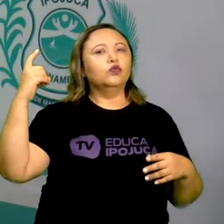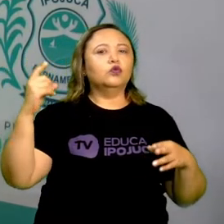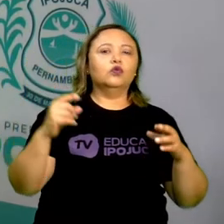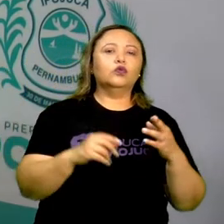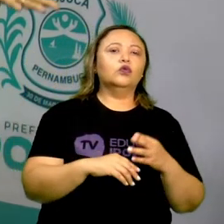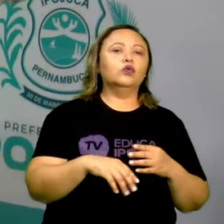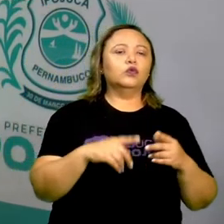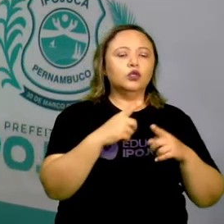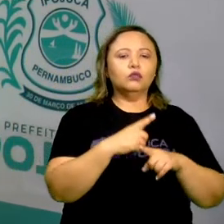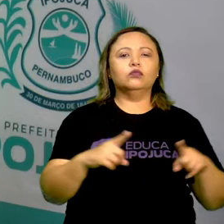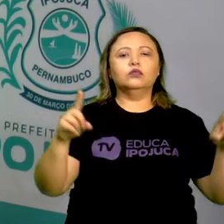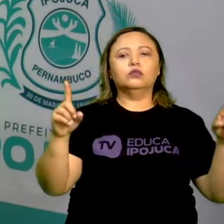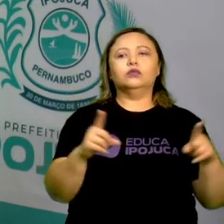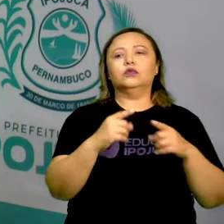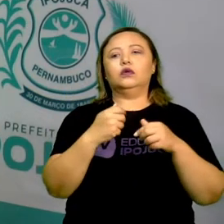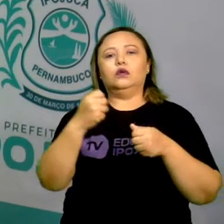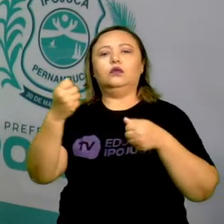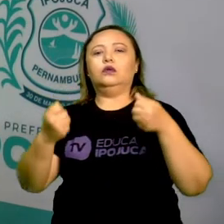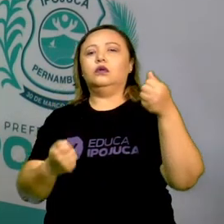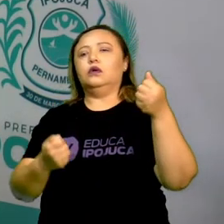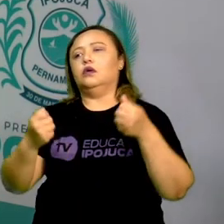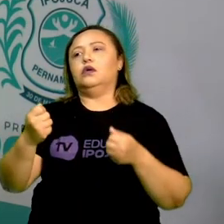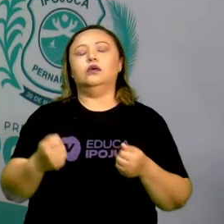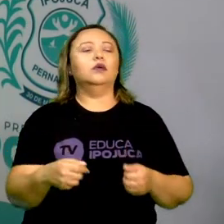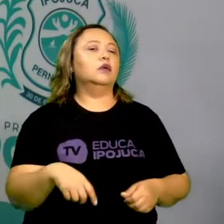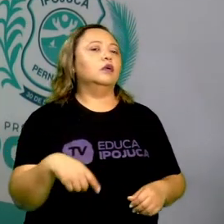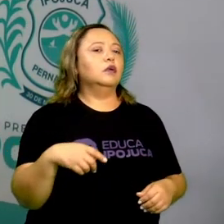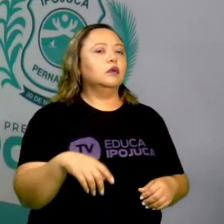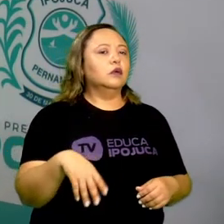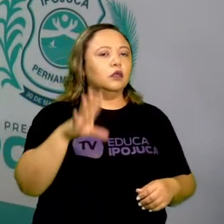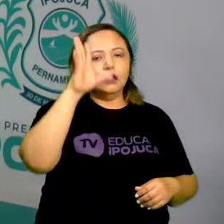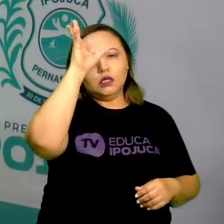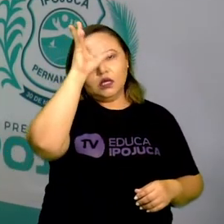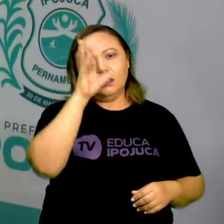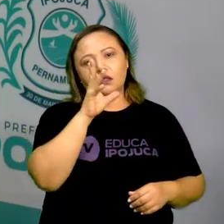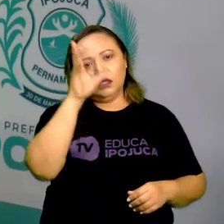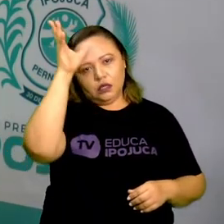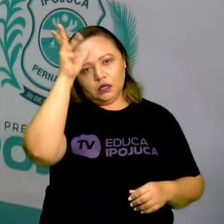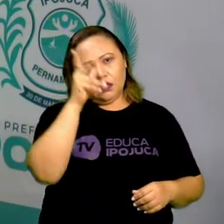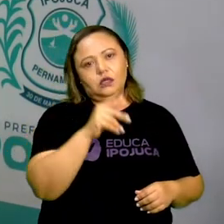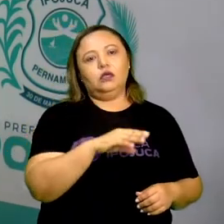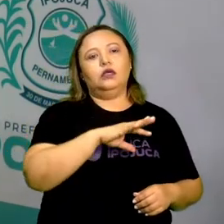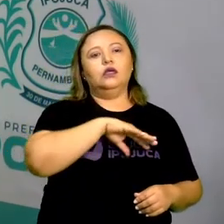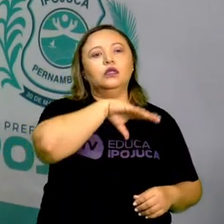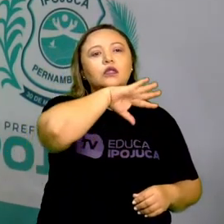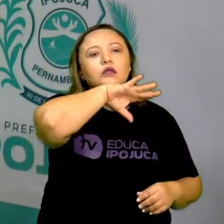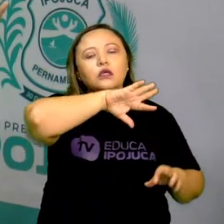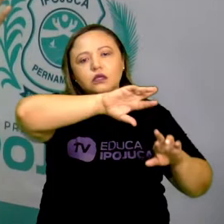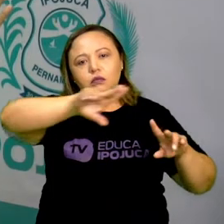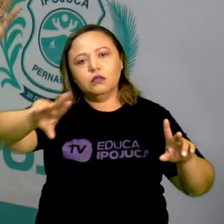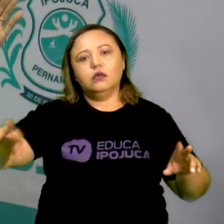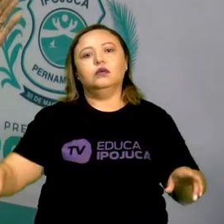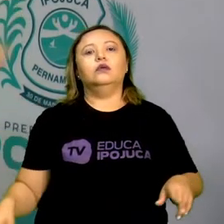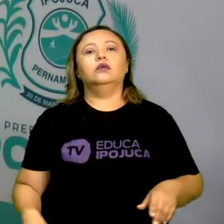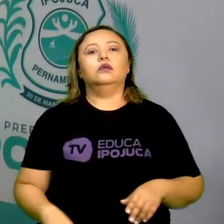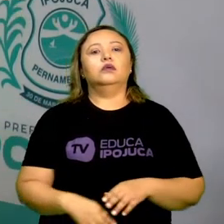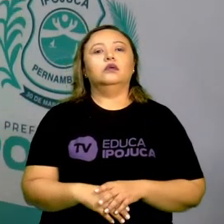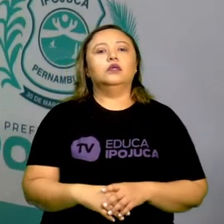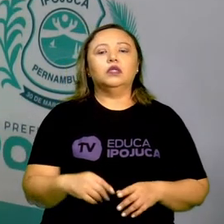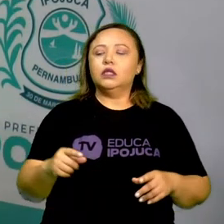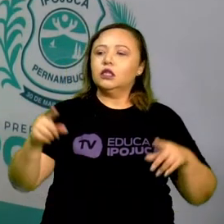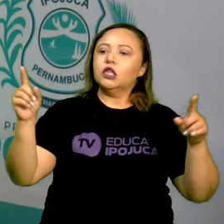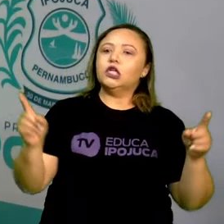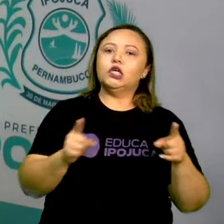de até de galos cantando, som de telefone. Então, você vai ter que sentar lá, bota uma cadeirinha lá e senta, fica só